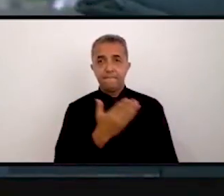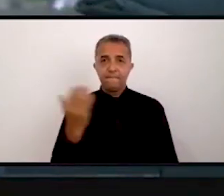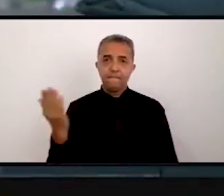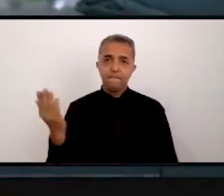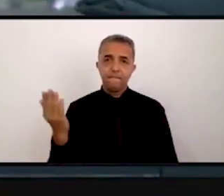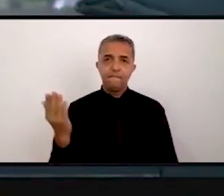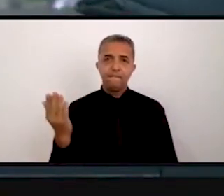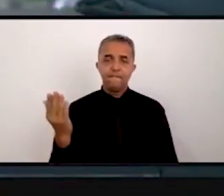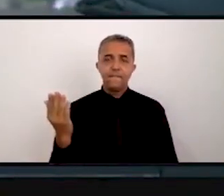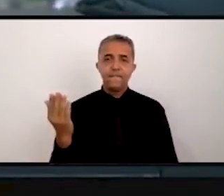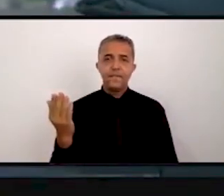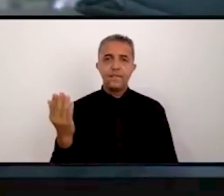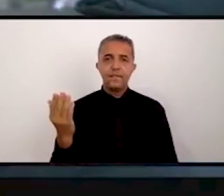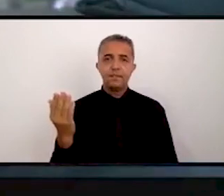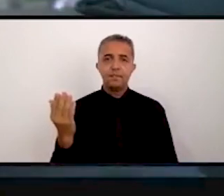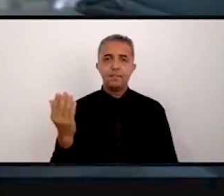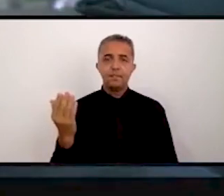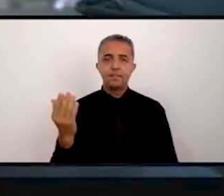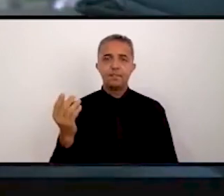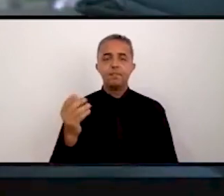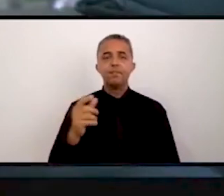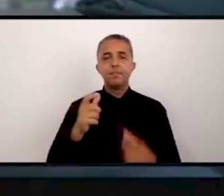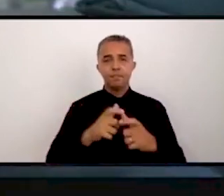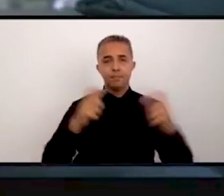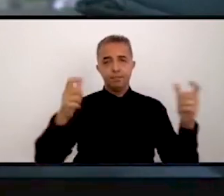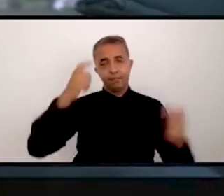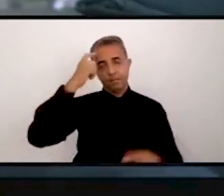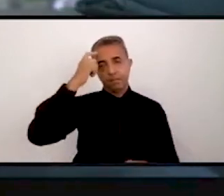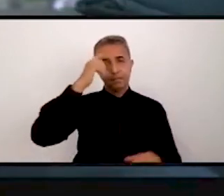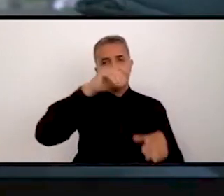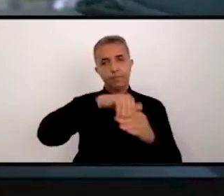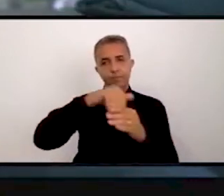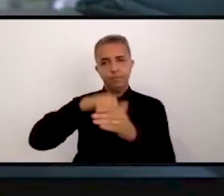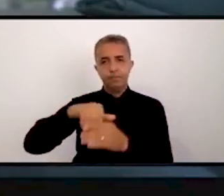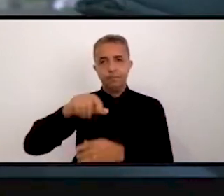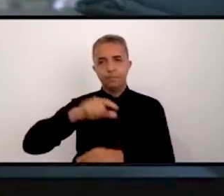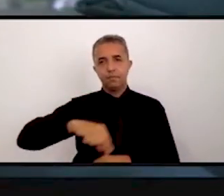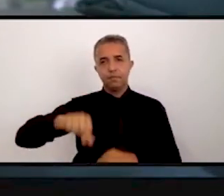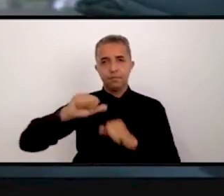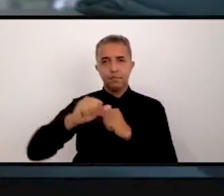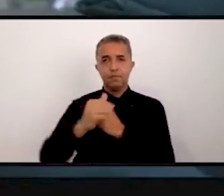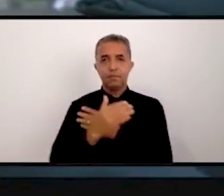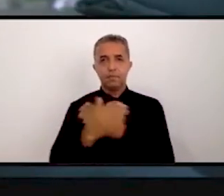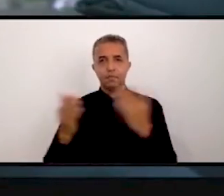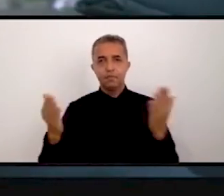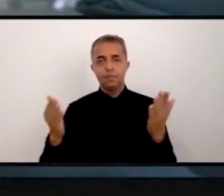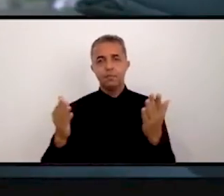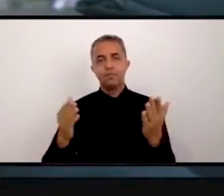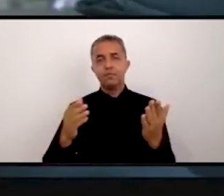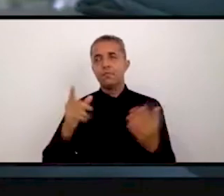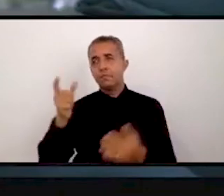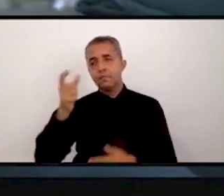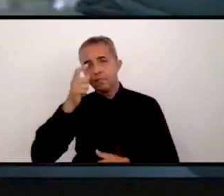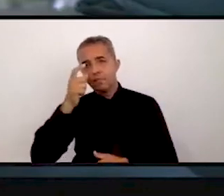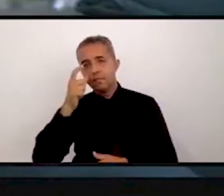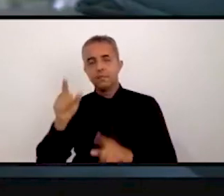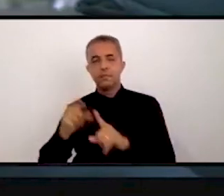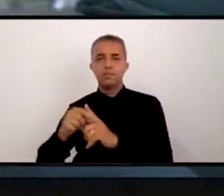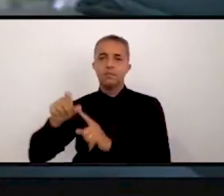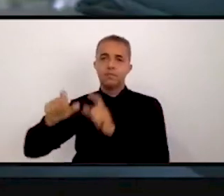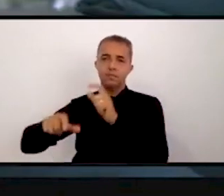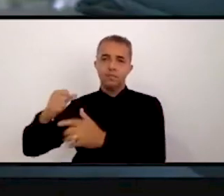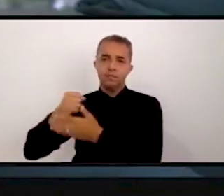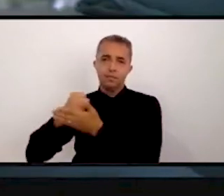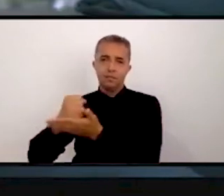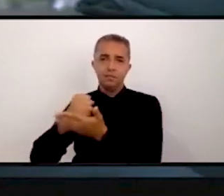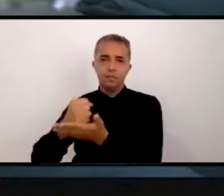grande maioria pensa numa reeleição, que possamos participar, que os nossos assessores possamos nos